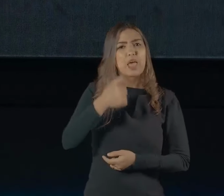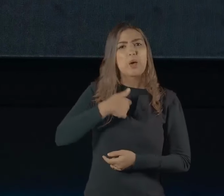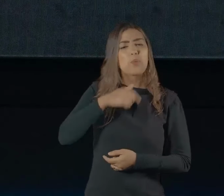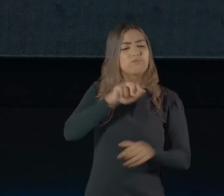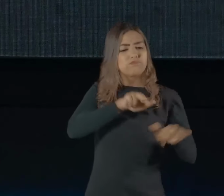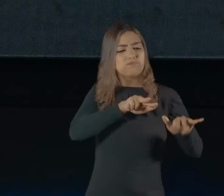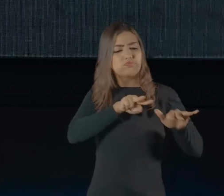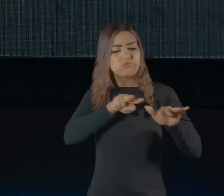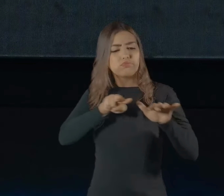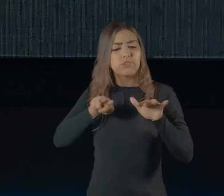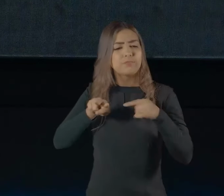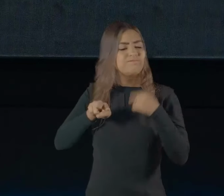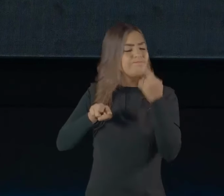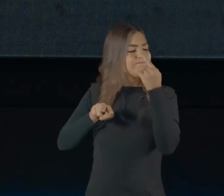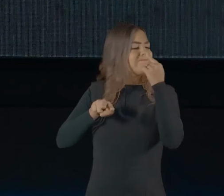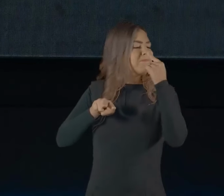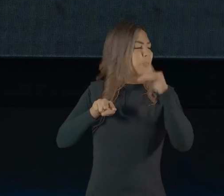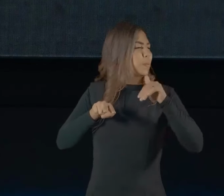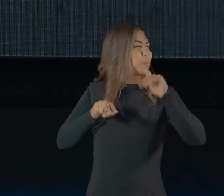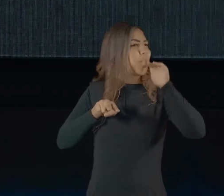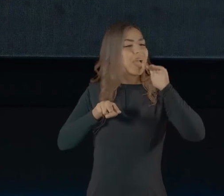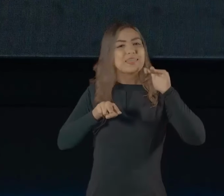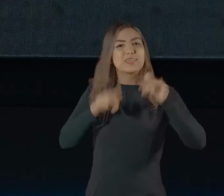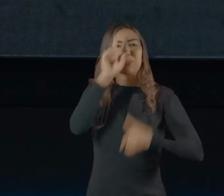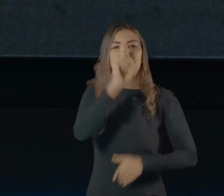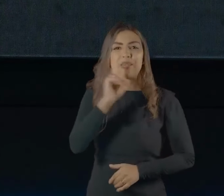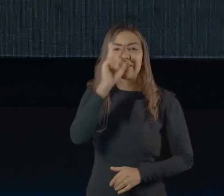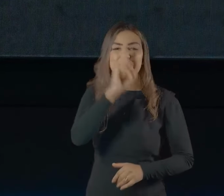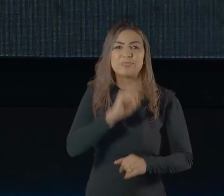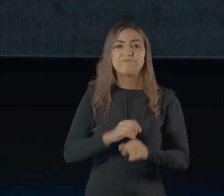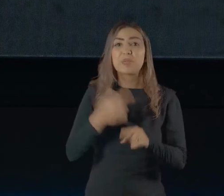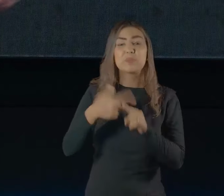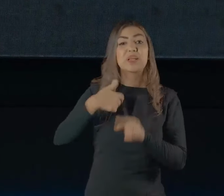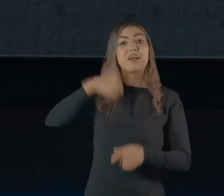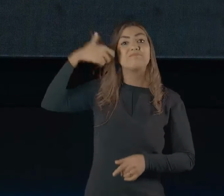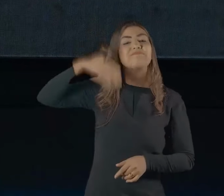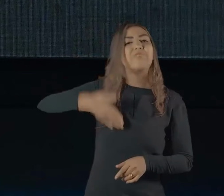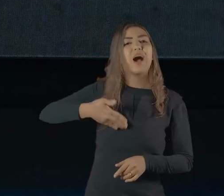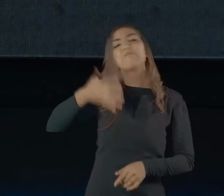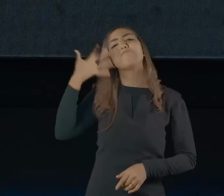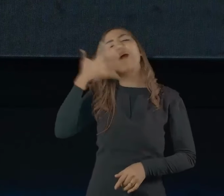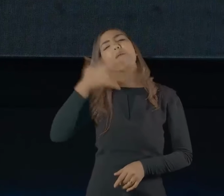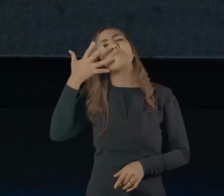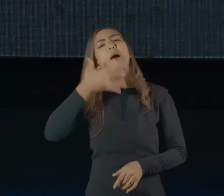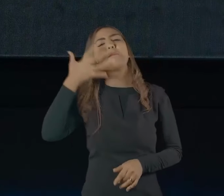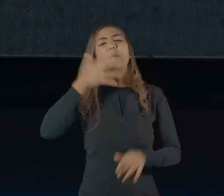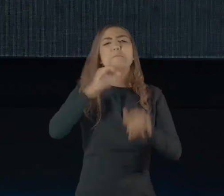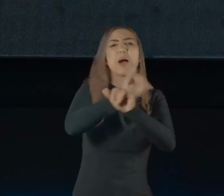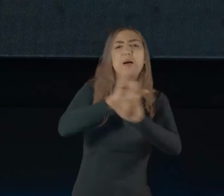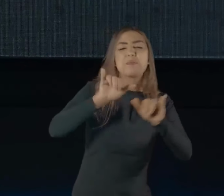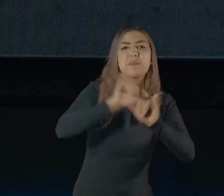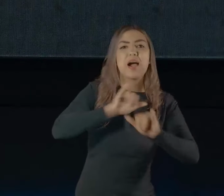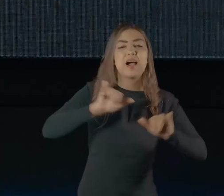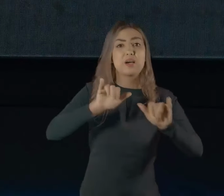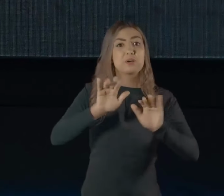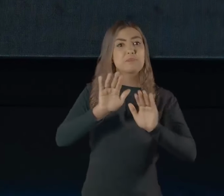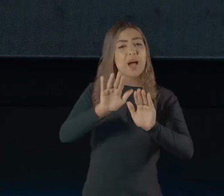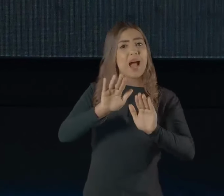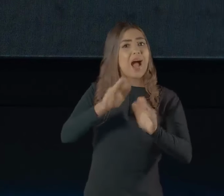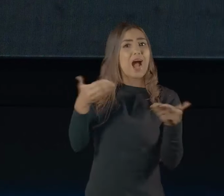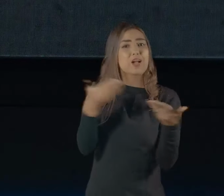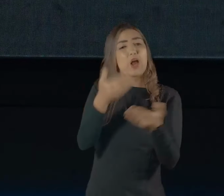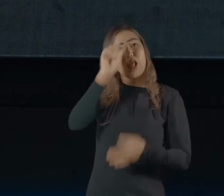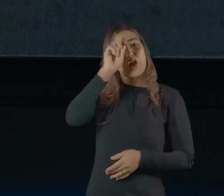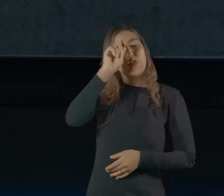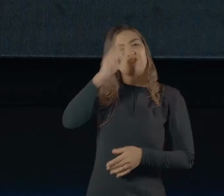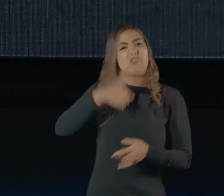venho à igreja, é o dia que eu vou entregar o recado de Deus. Mas hoje, todos os dias eu faço vídeos, eu falo com pessoas. A Lilian fala, mas que é